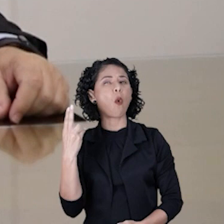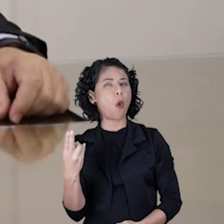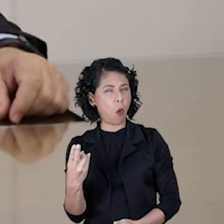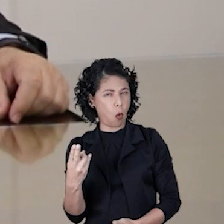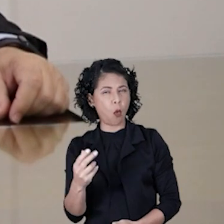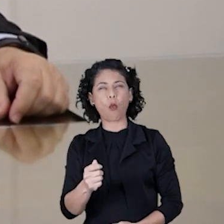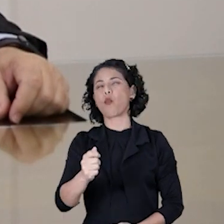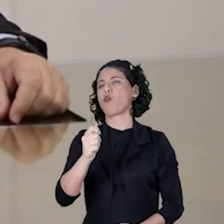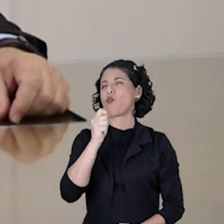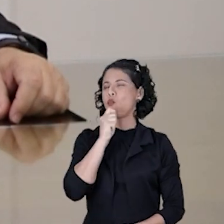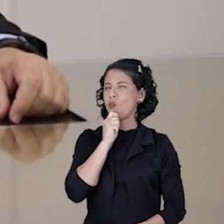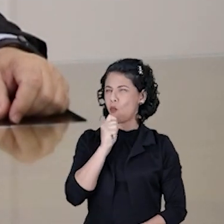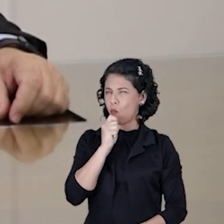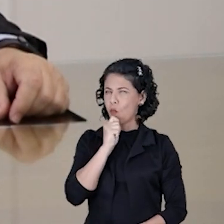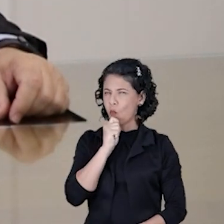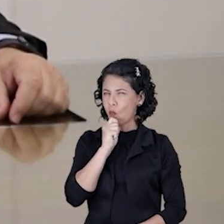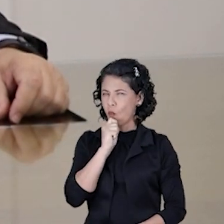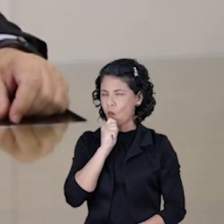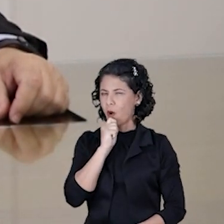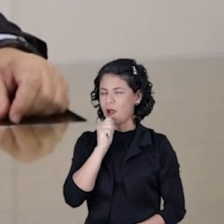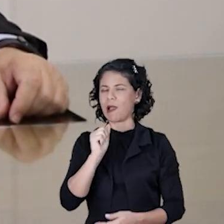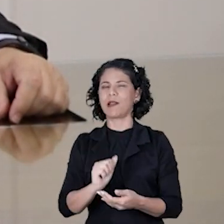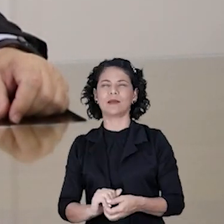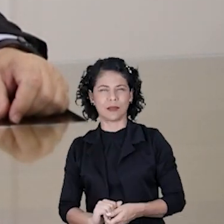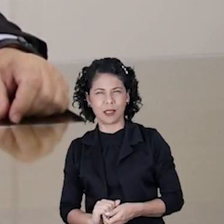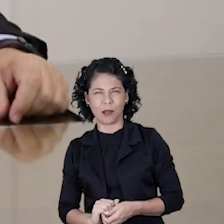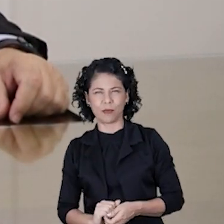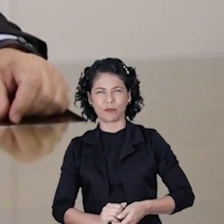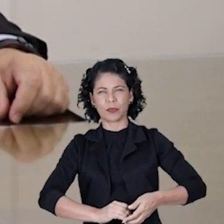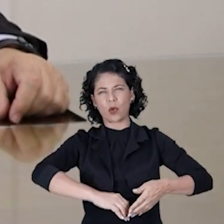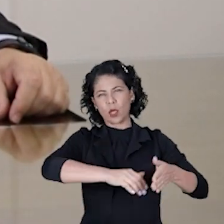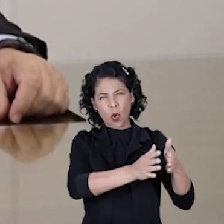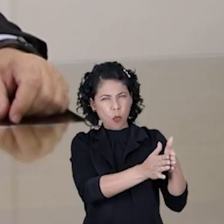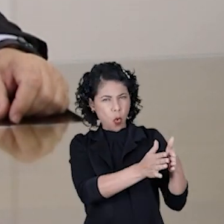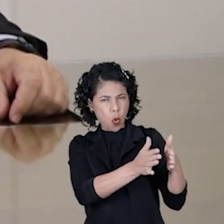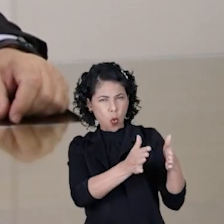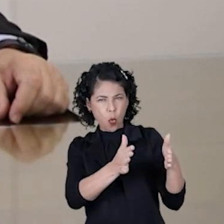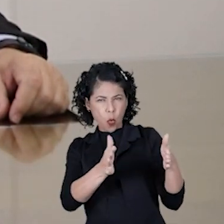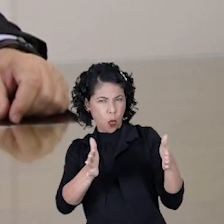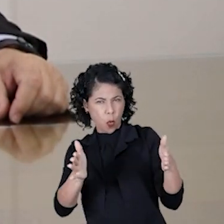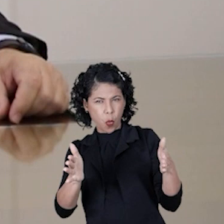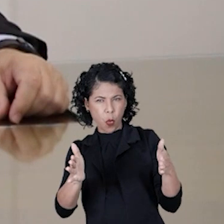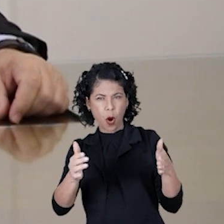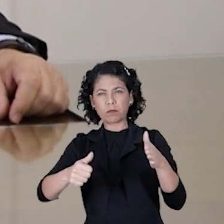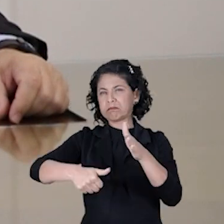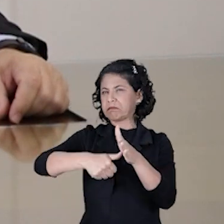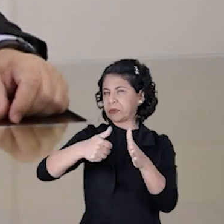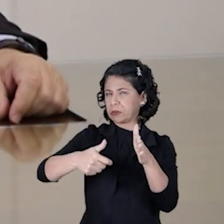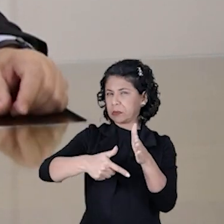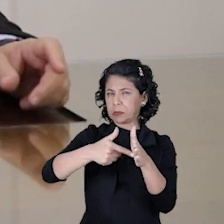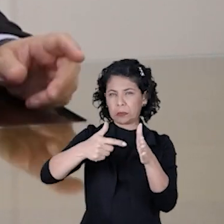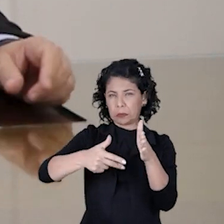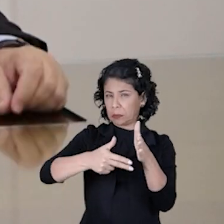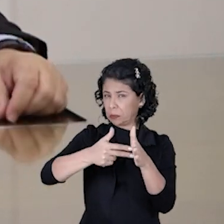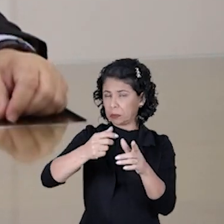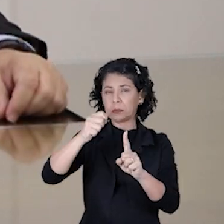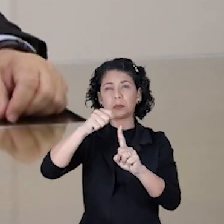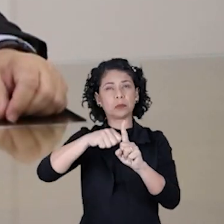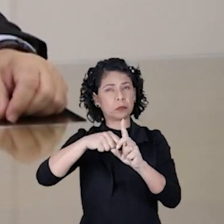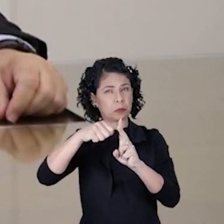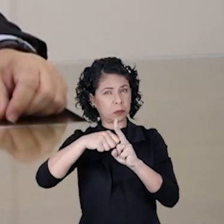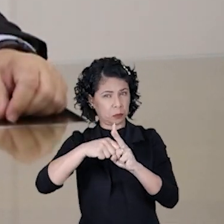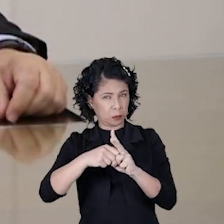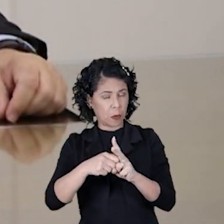que deveria ser alcançado ao longo do que está previsto. Nesses